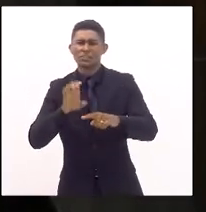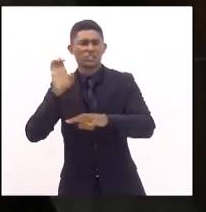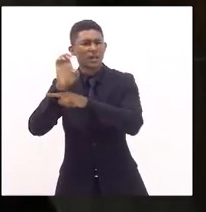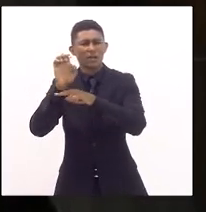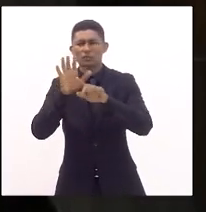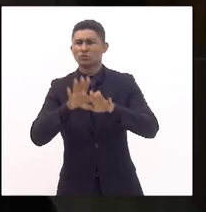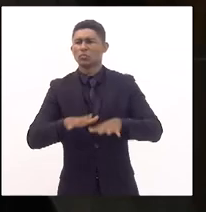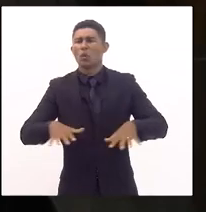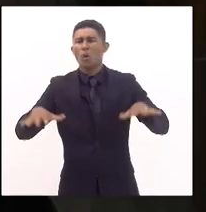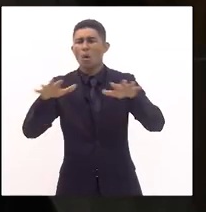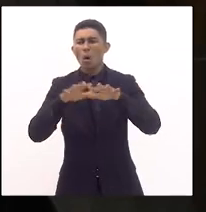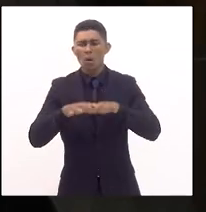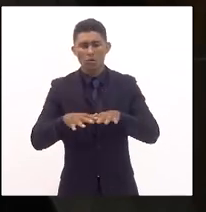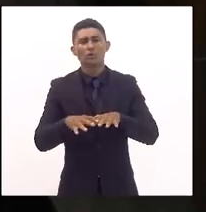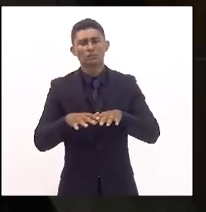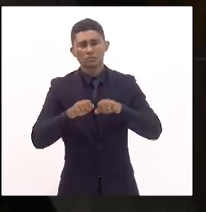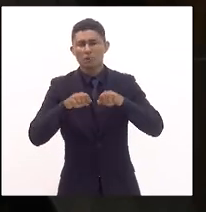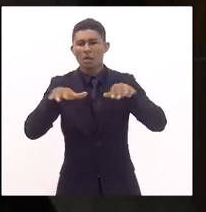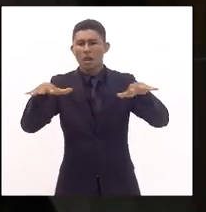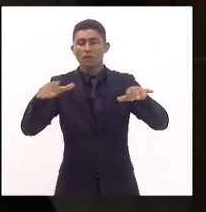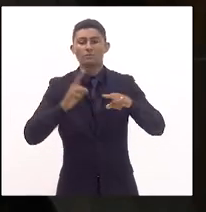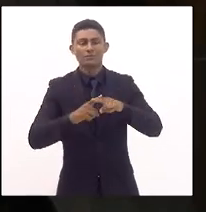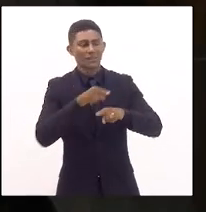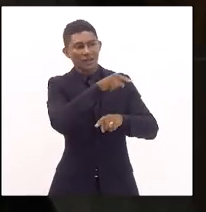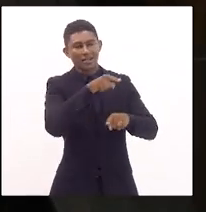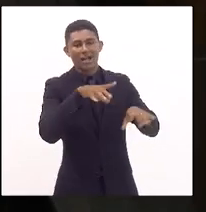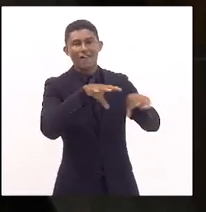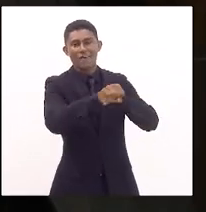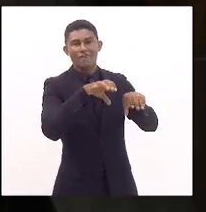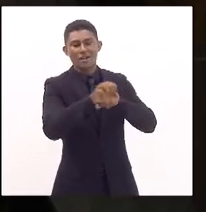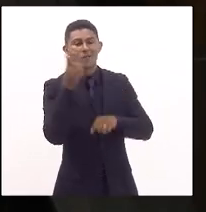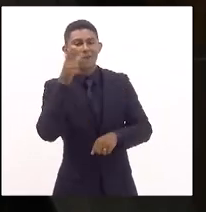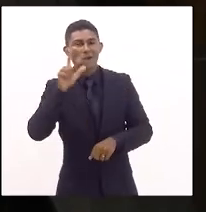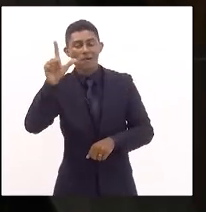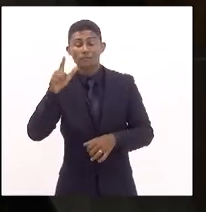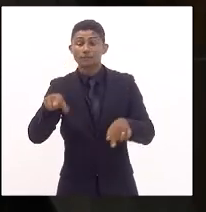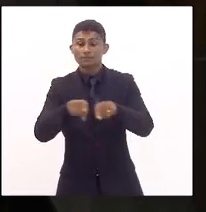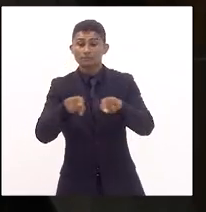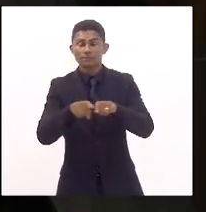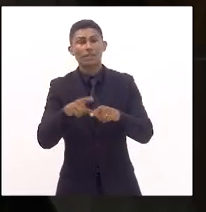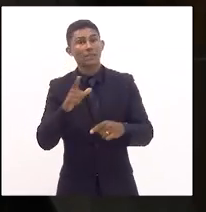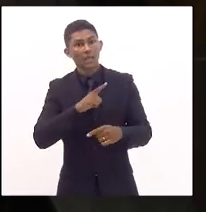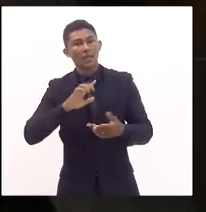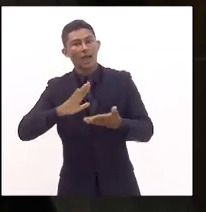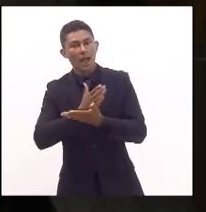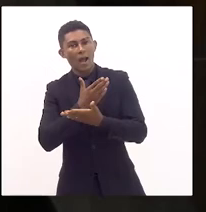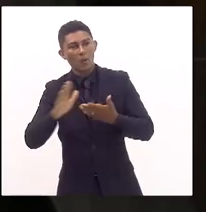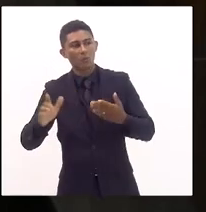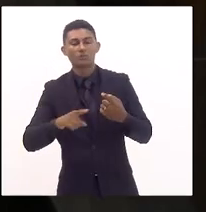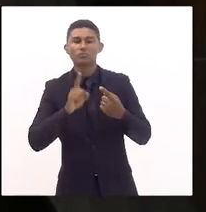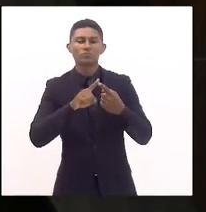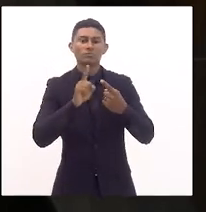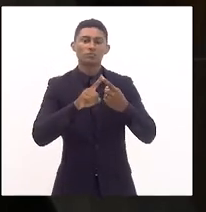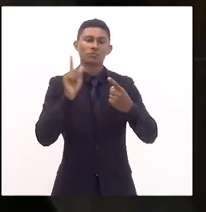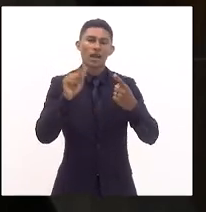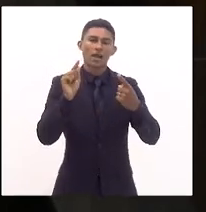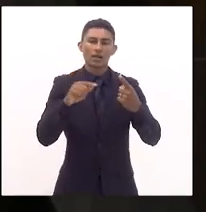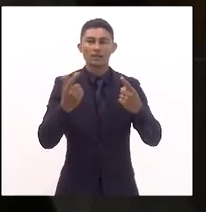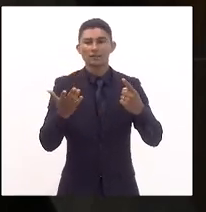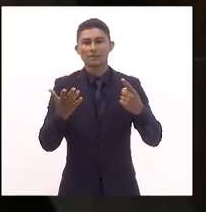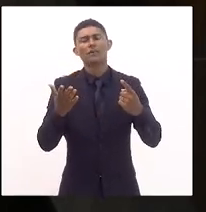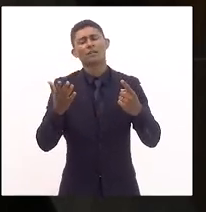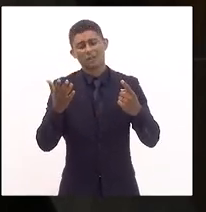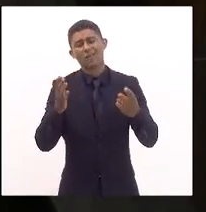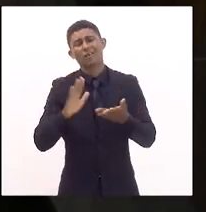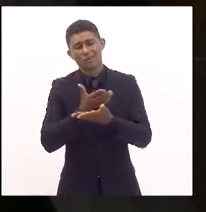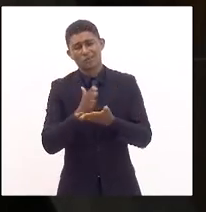todo, oriundos daquela escola de formação. Quero ressaltar as figuras históricas desse processo, algumas que nos